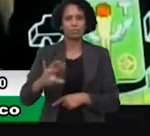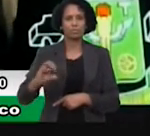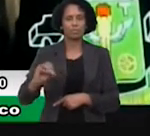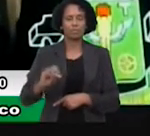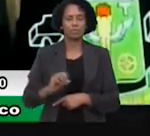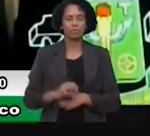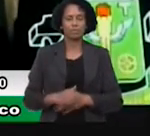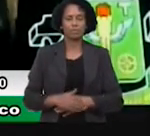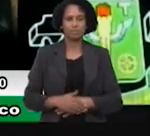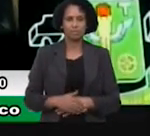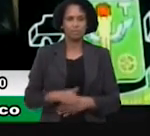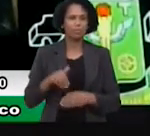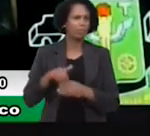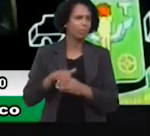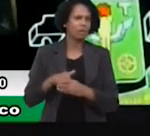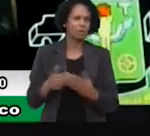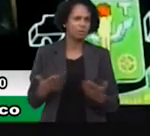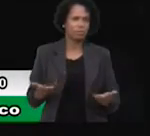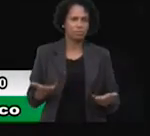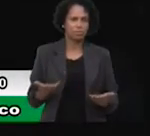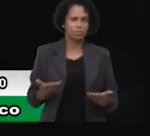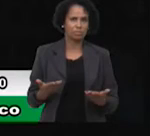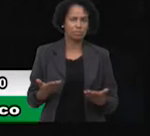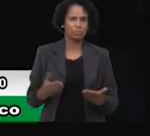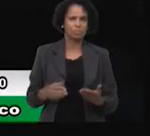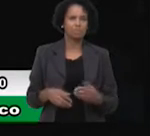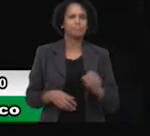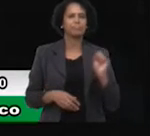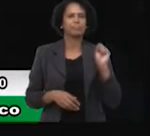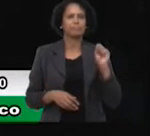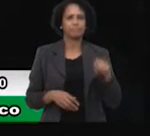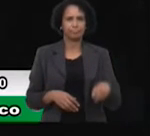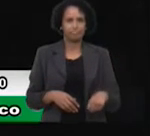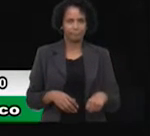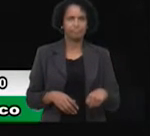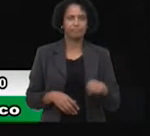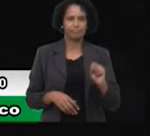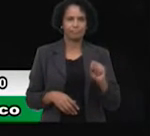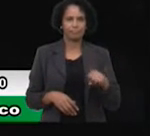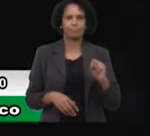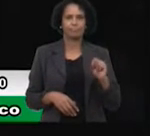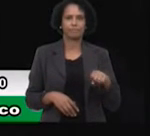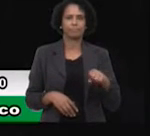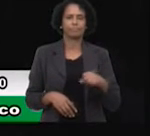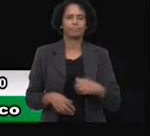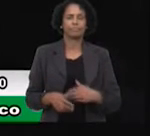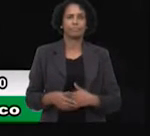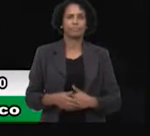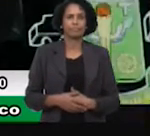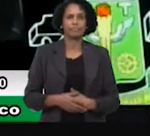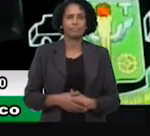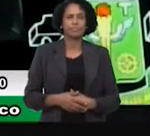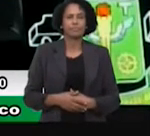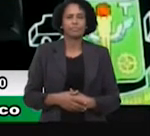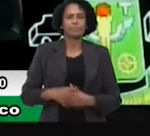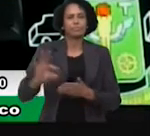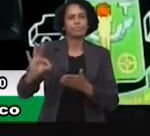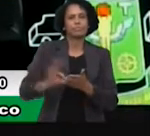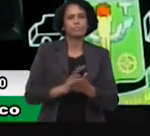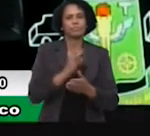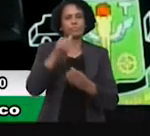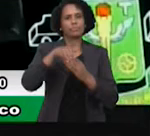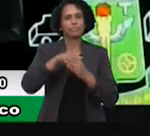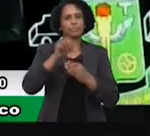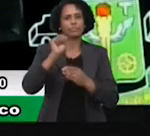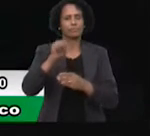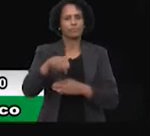Excelência? Voto sim do secretário Ricardo Silva. Registrado o voto sim do novo vereador